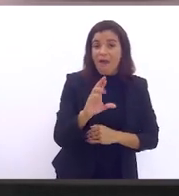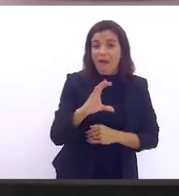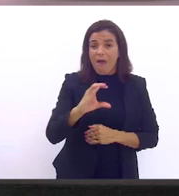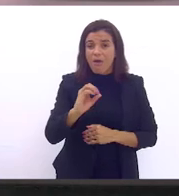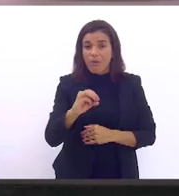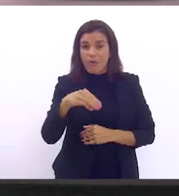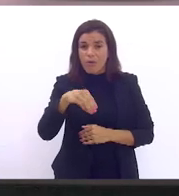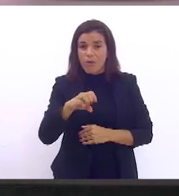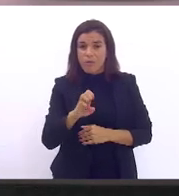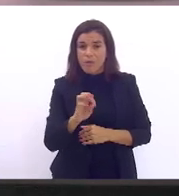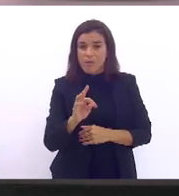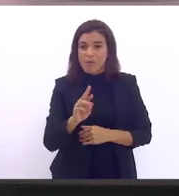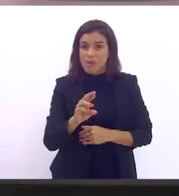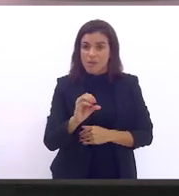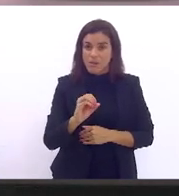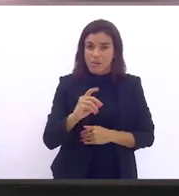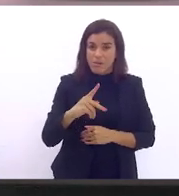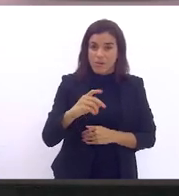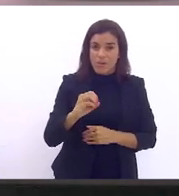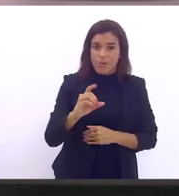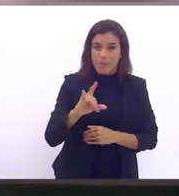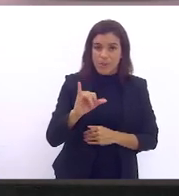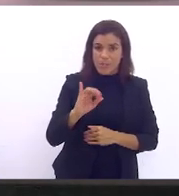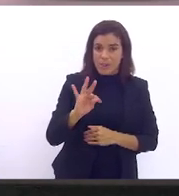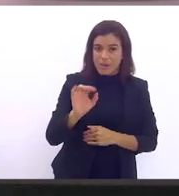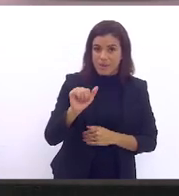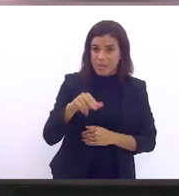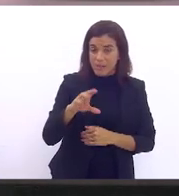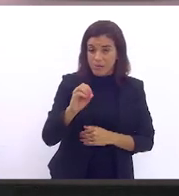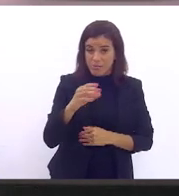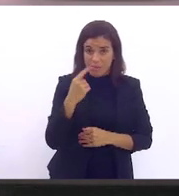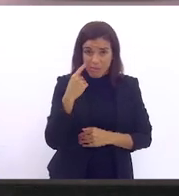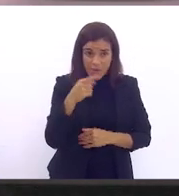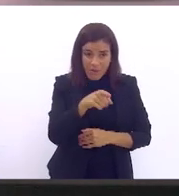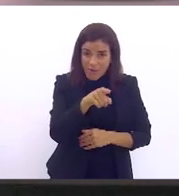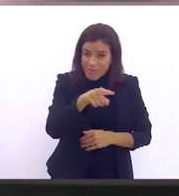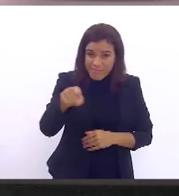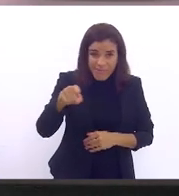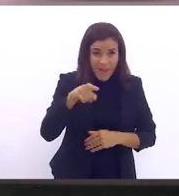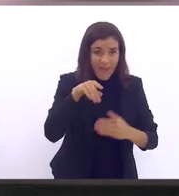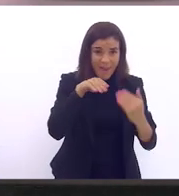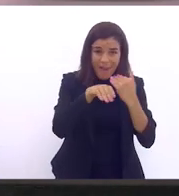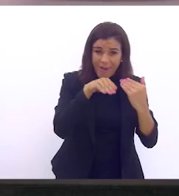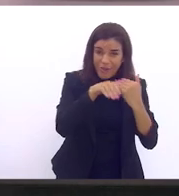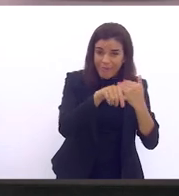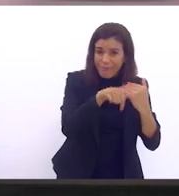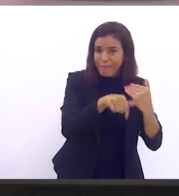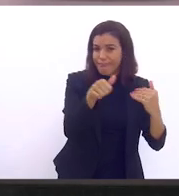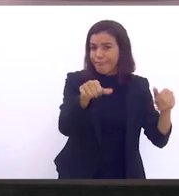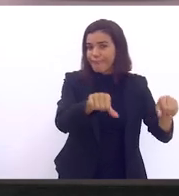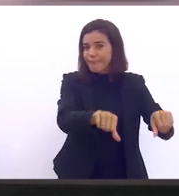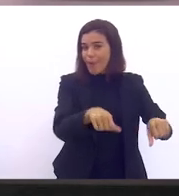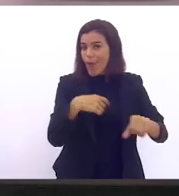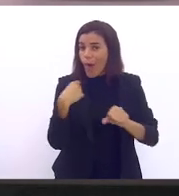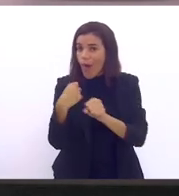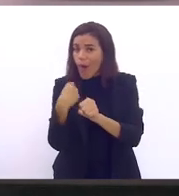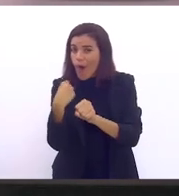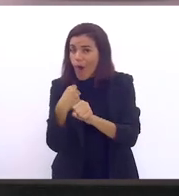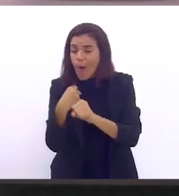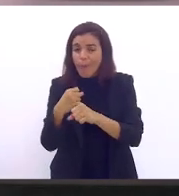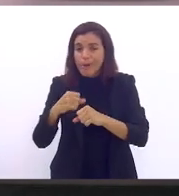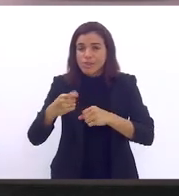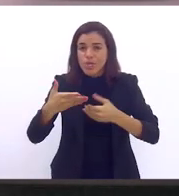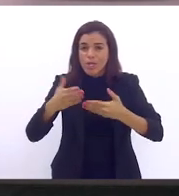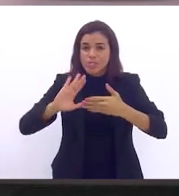depois e comparar com a sinalização de vocês na Via não chega aos pés a obra que a gente vê só de contenção de